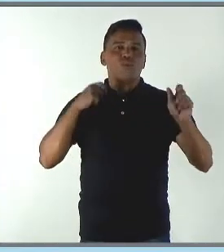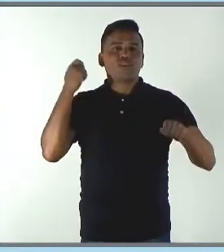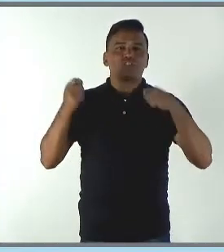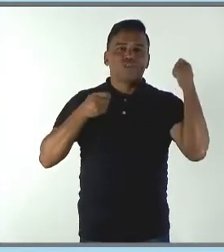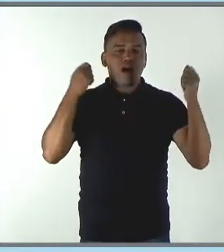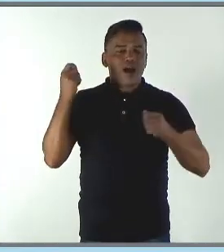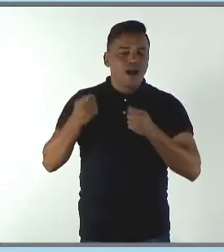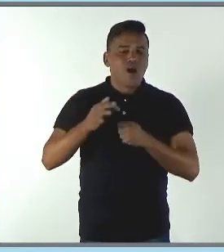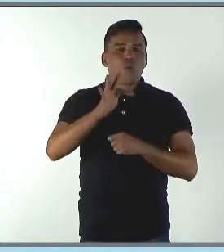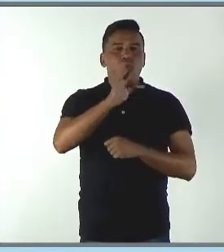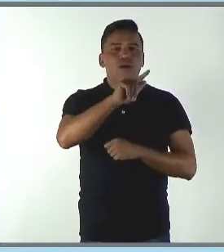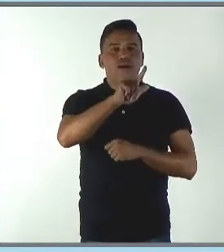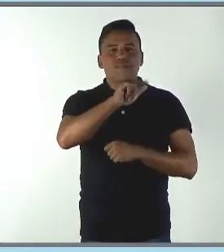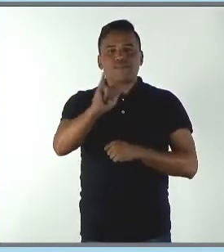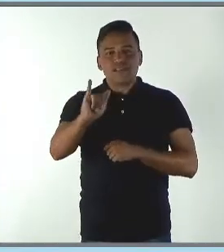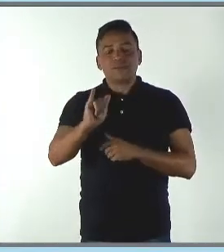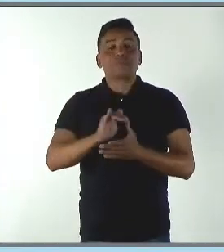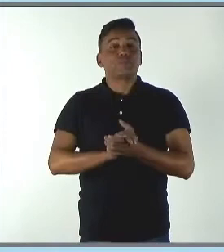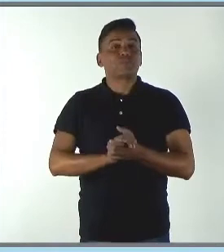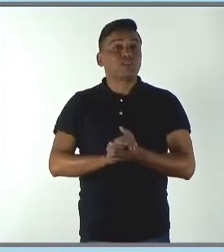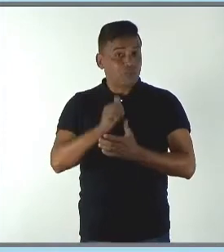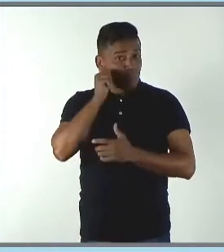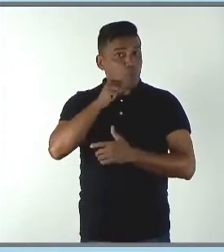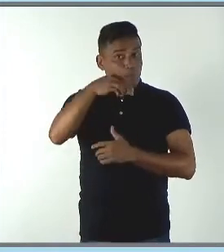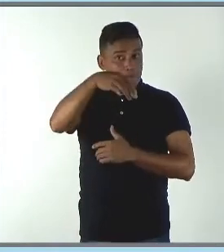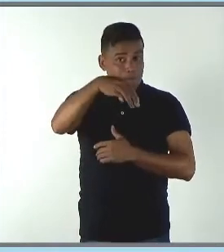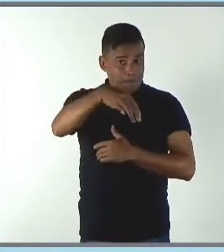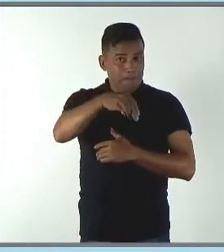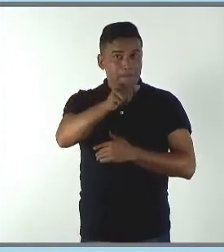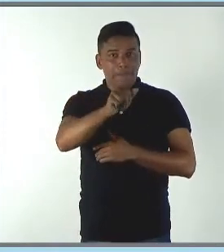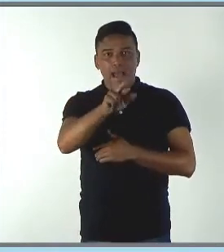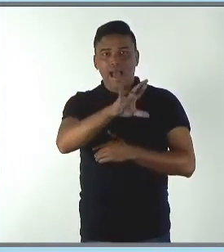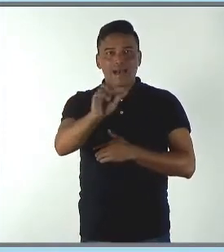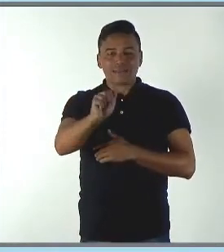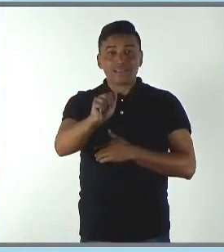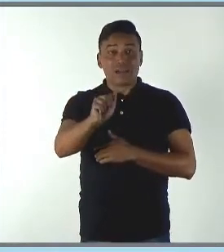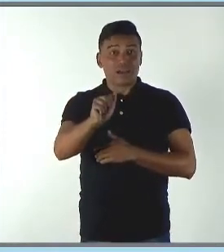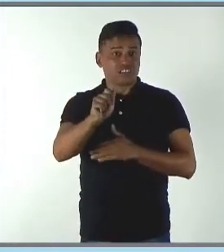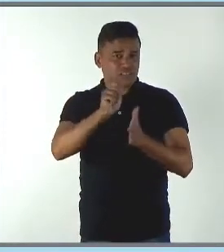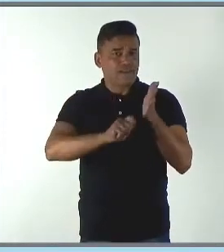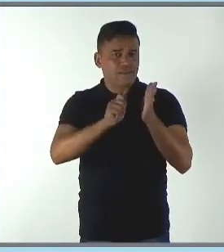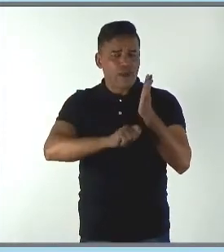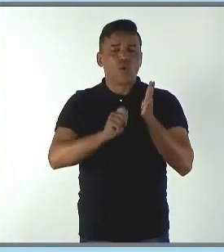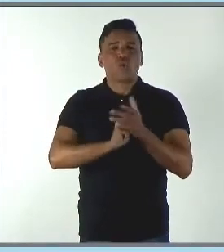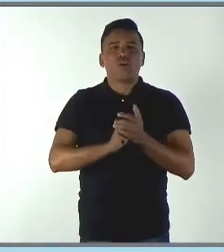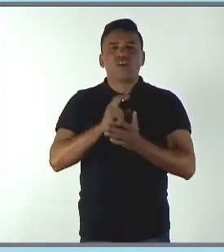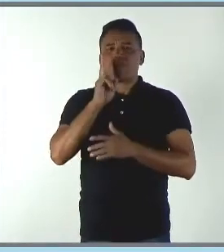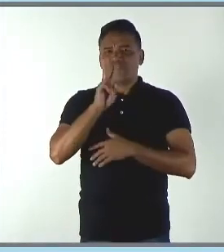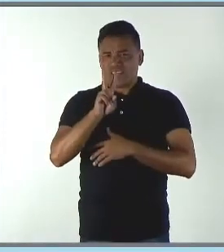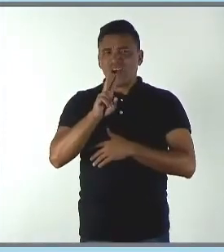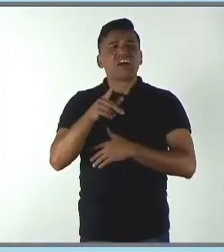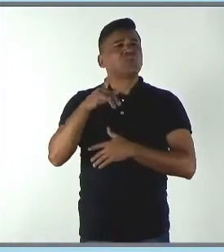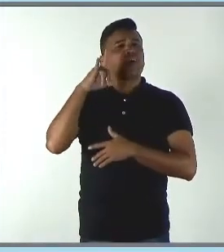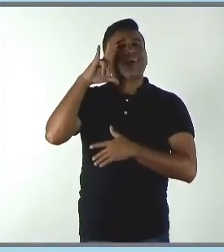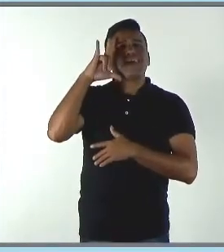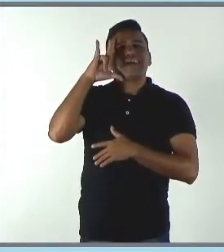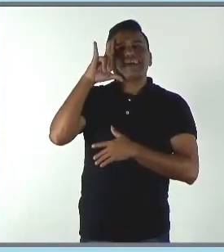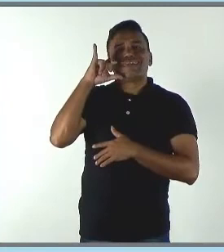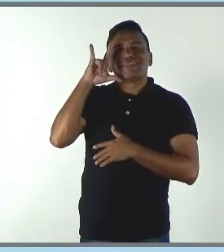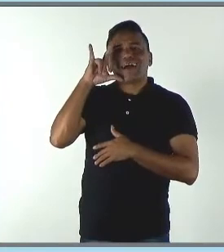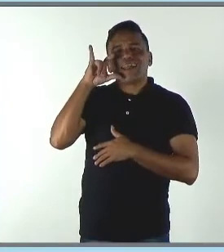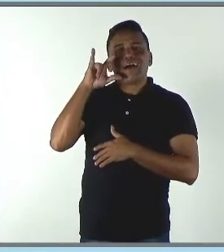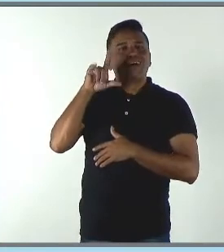Conta Fios foi a Márcia que escreveu, já deve estar aí. Eu vi hoje o pessoal no Instagram escolhendo a